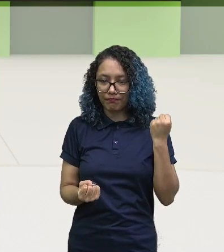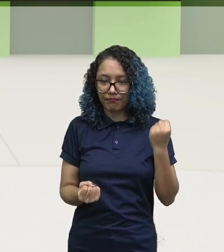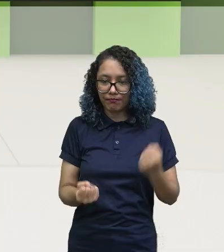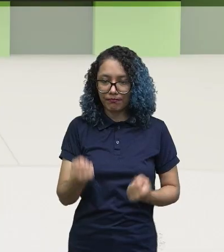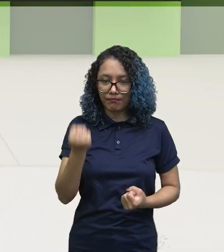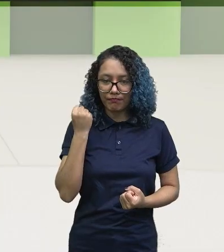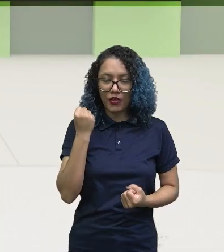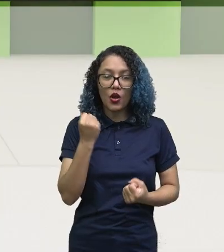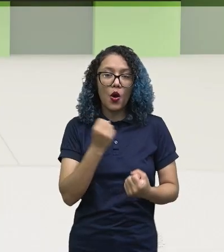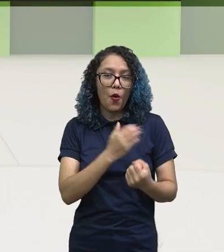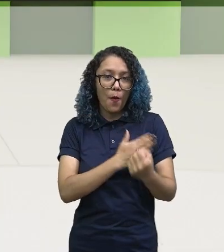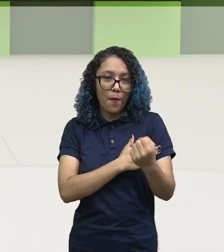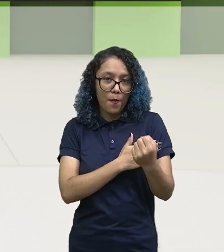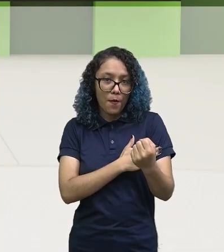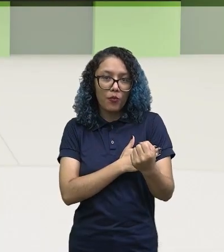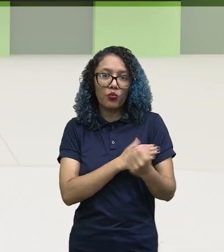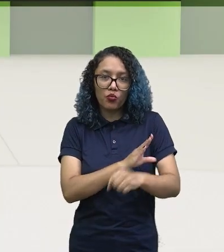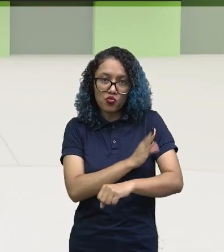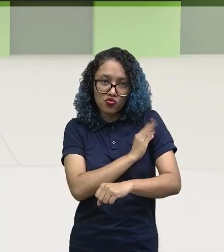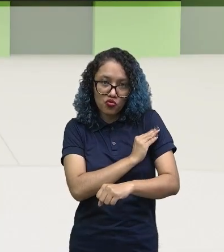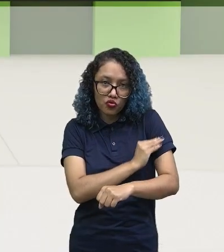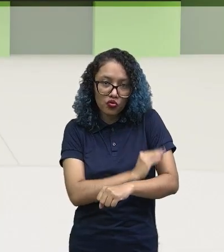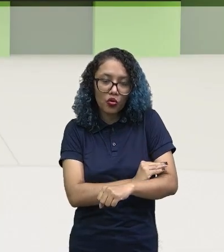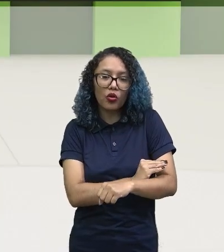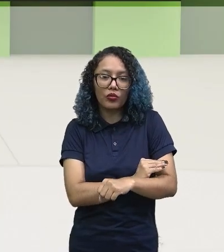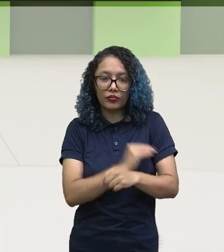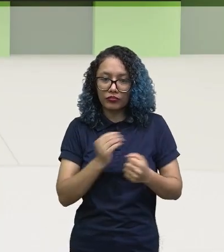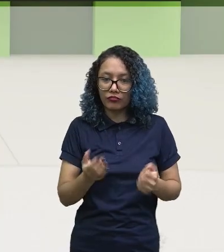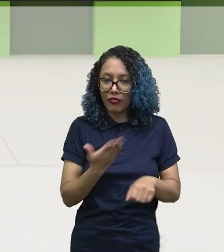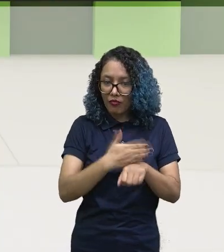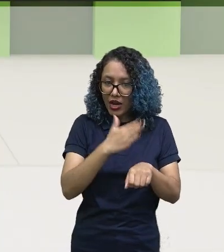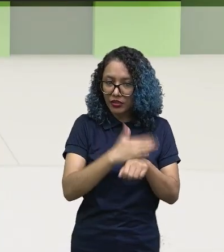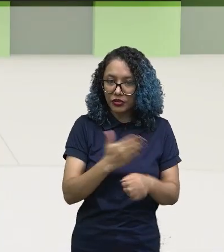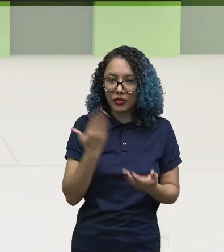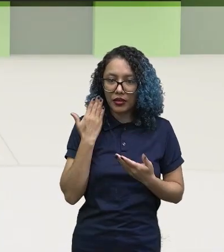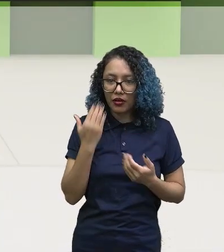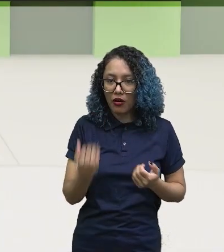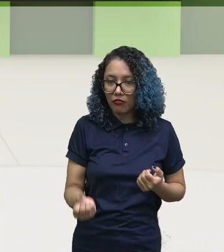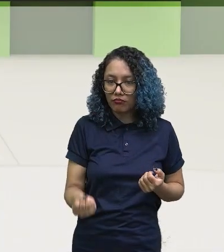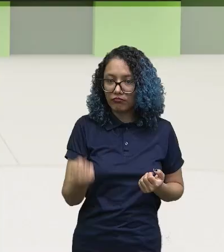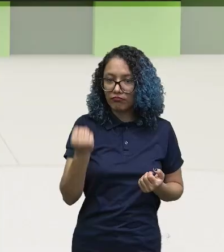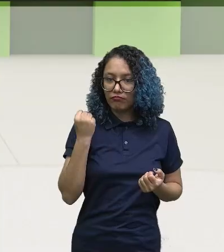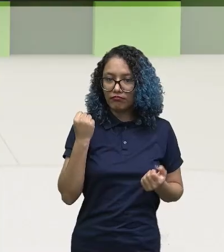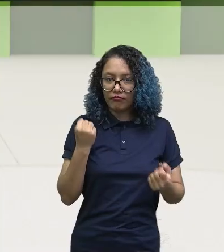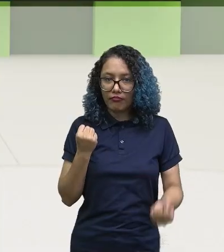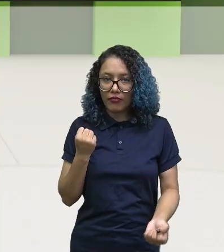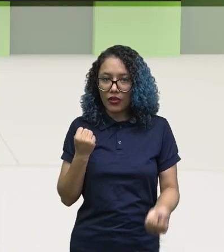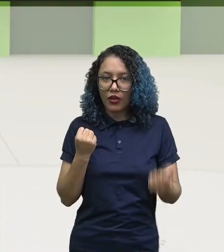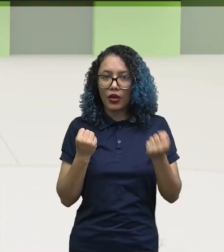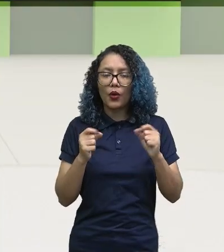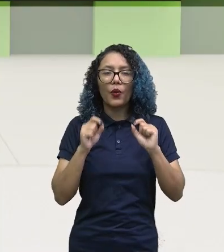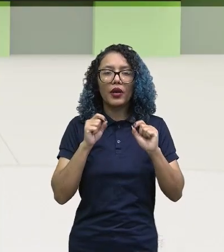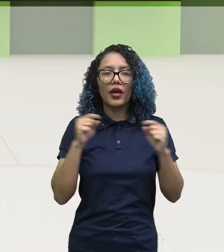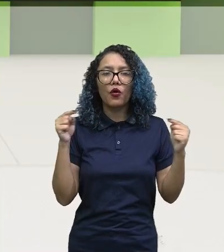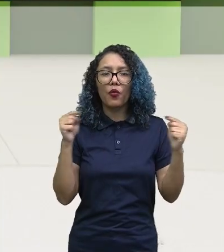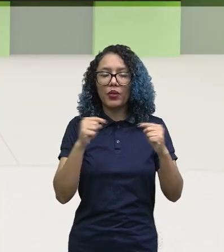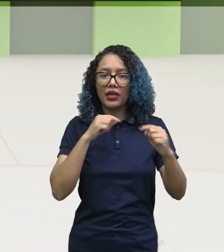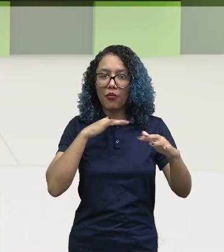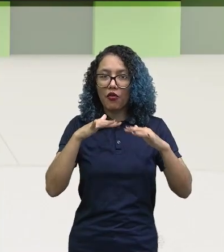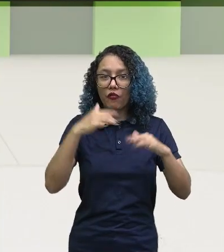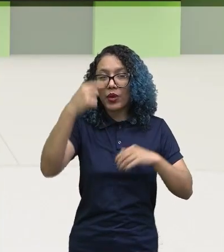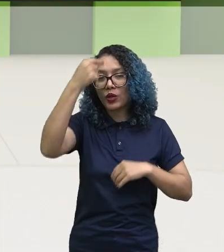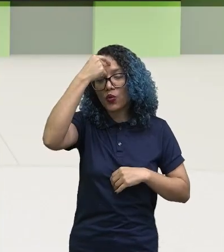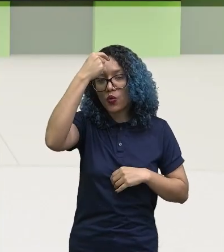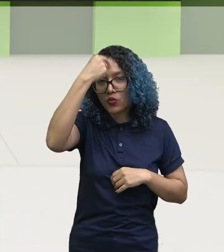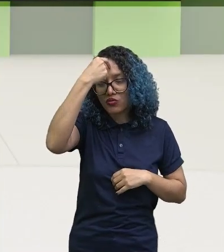seu bíceps, e quando ele realiza, né, ele levanta esse halter, o que ele está fazendo? Um movimento voluntário. Ele